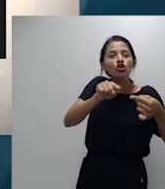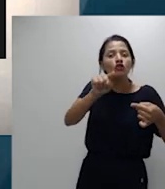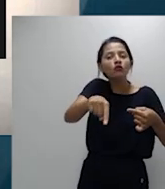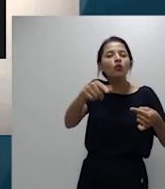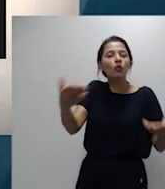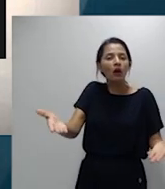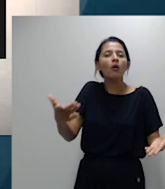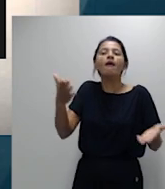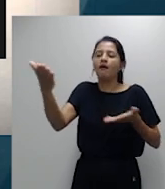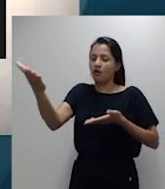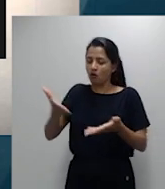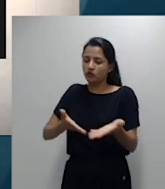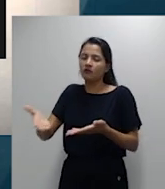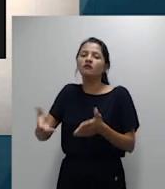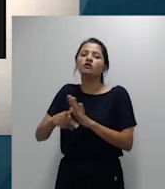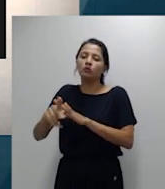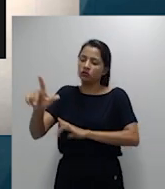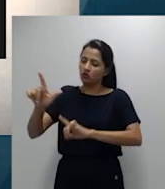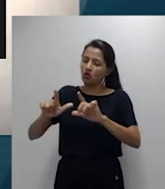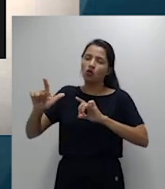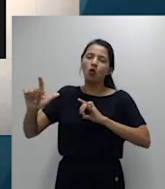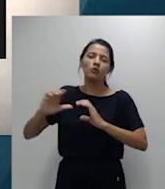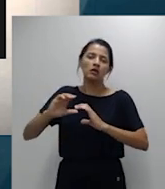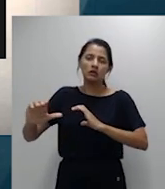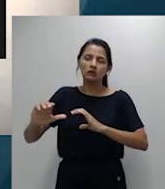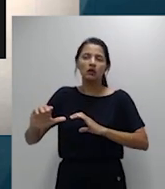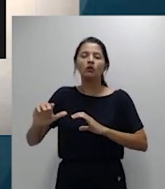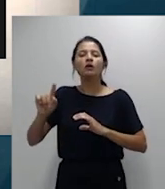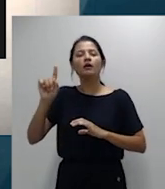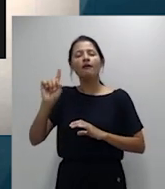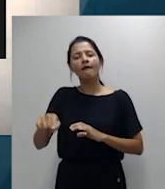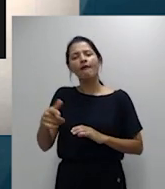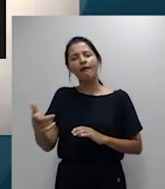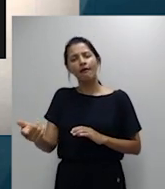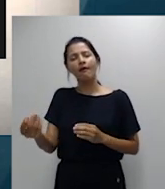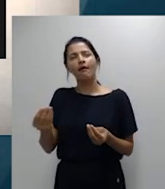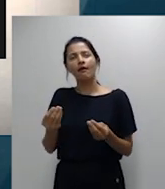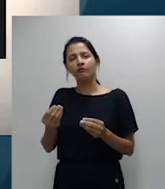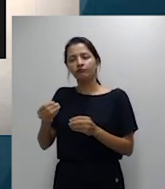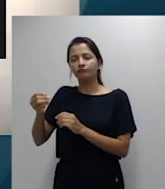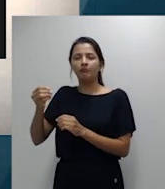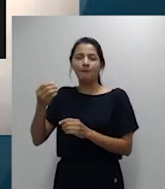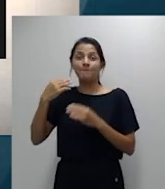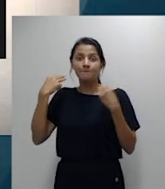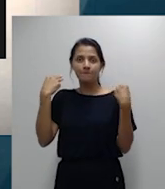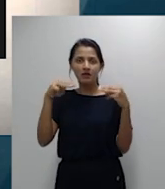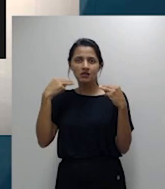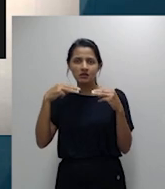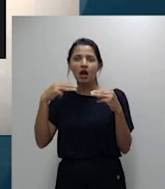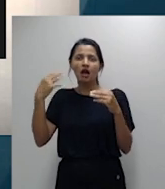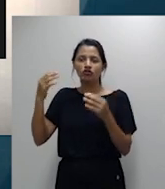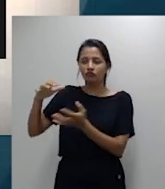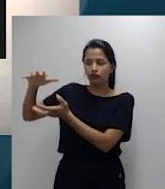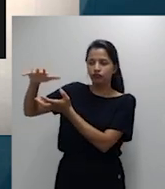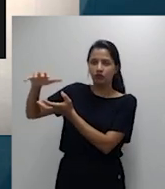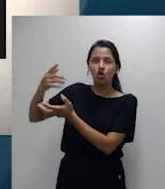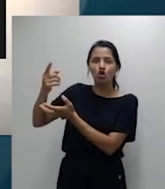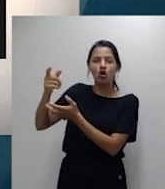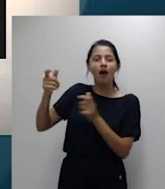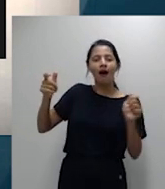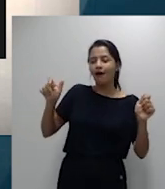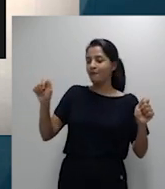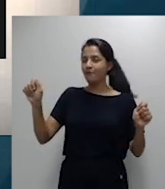serviço de telecomunicação o Zé do que transmitir mensagens entre dois pontos